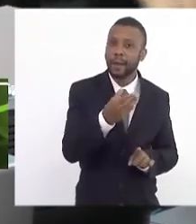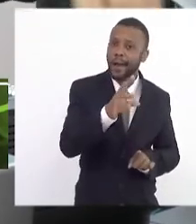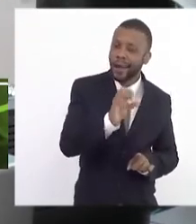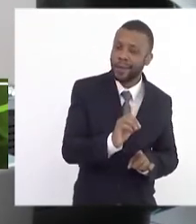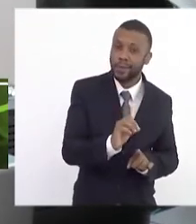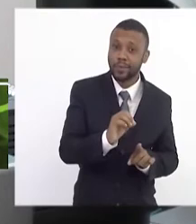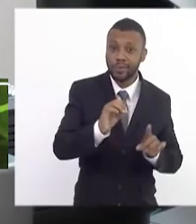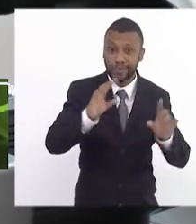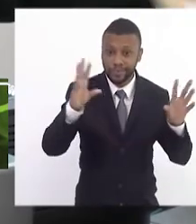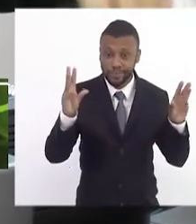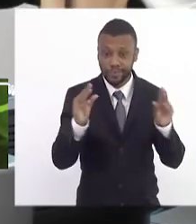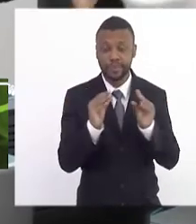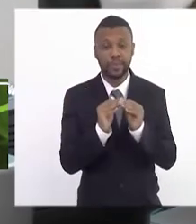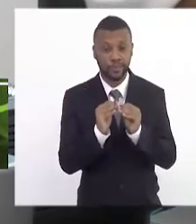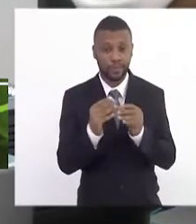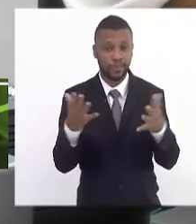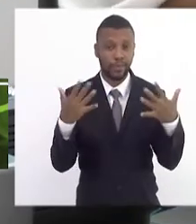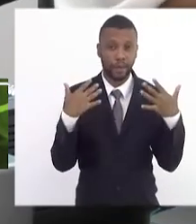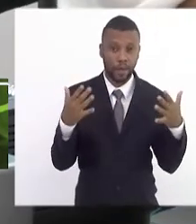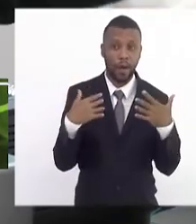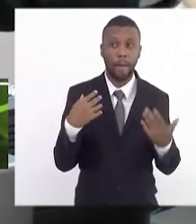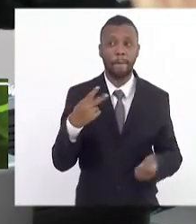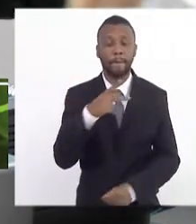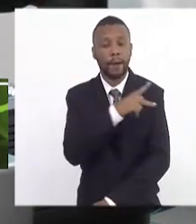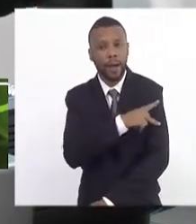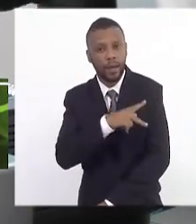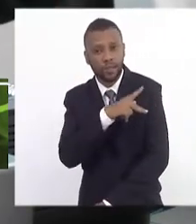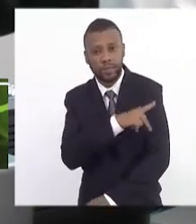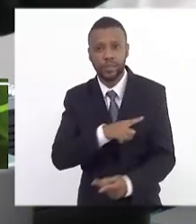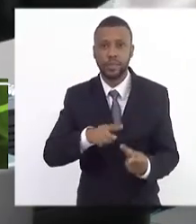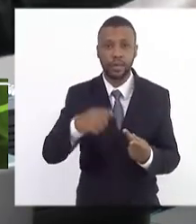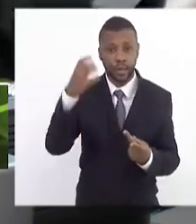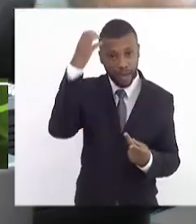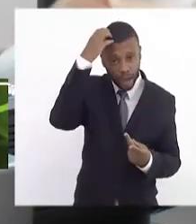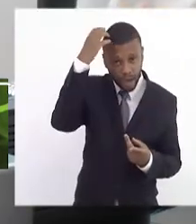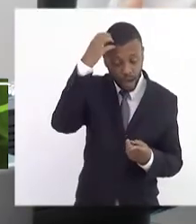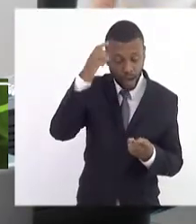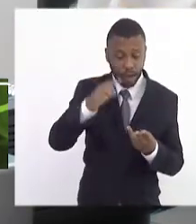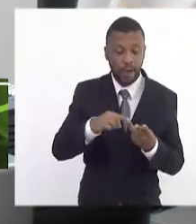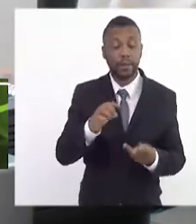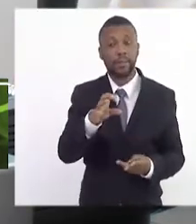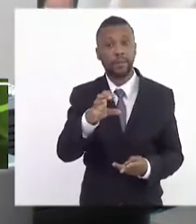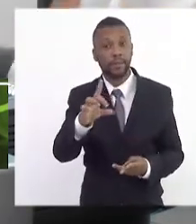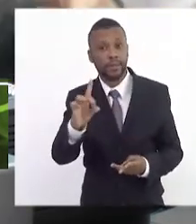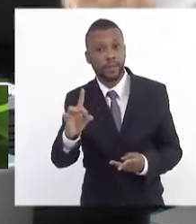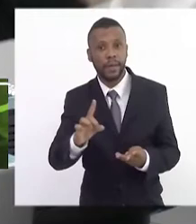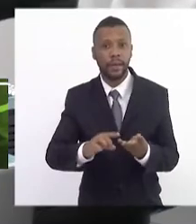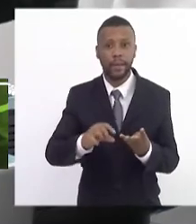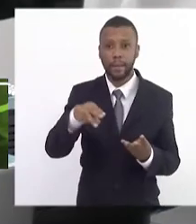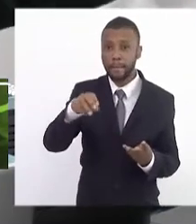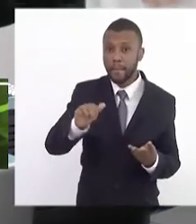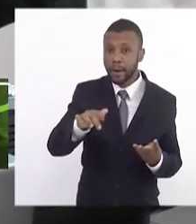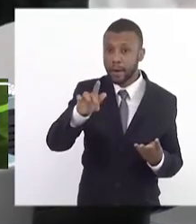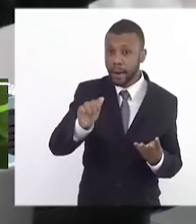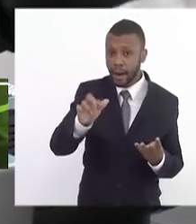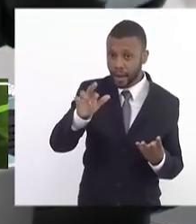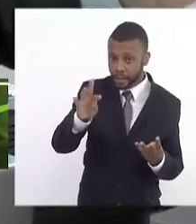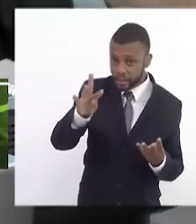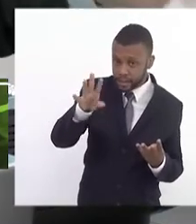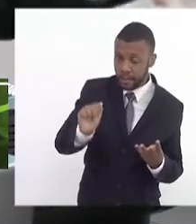dos Reis, Mangaratiba, nossa Baixada Fluminense, etc., etc. E a Assembleia aqui